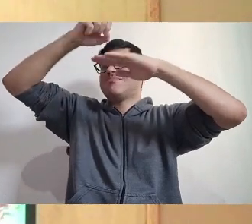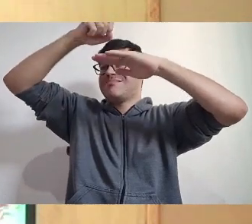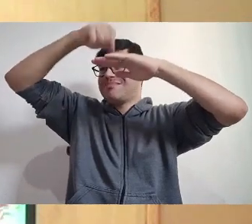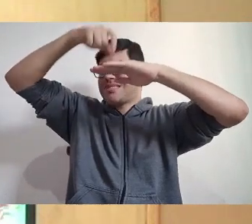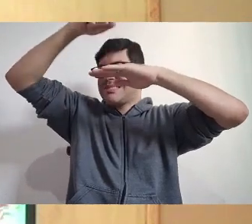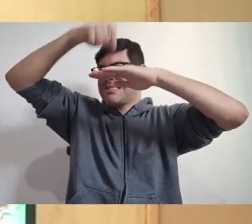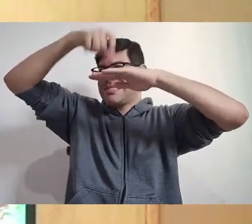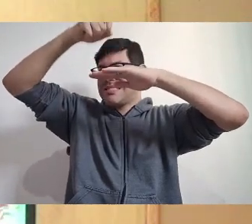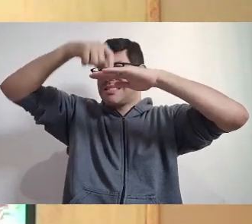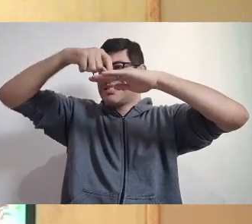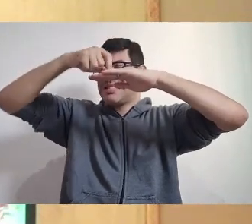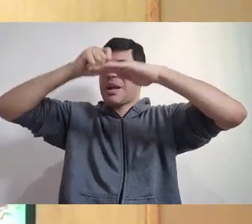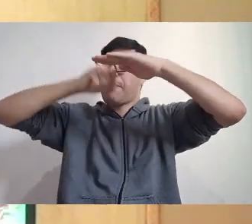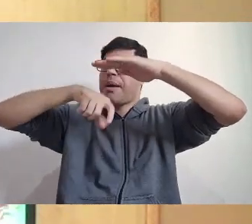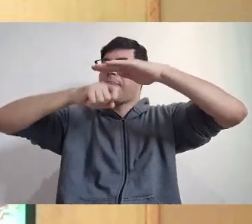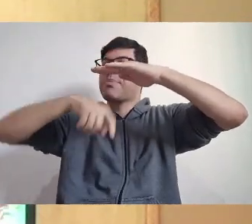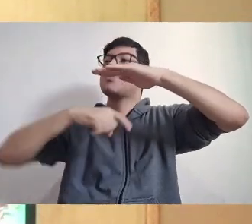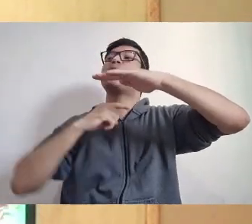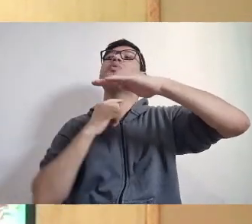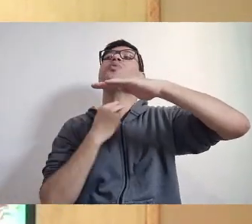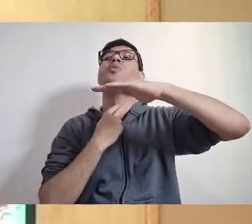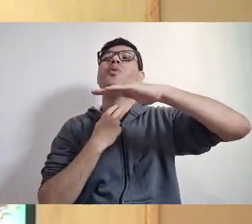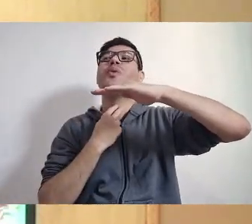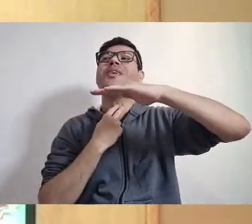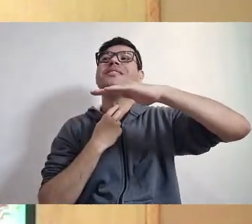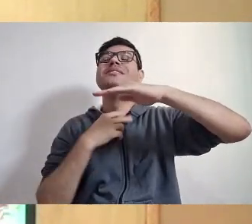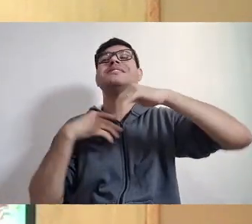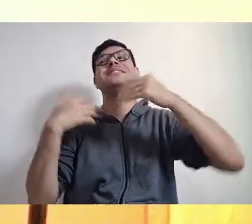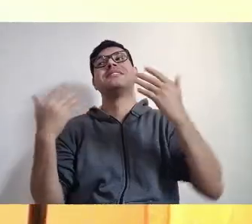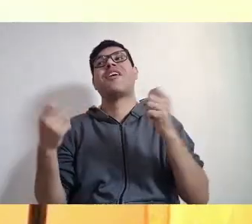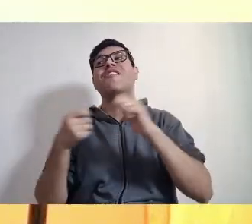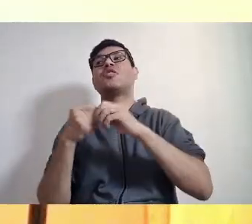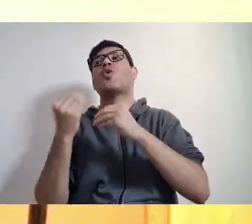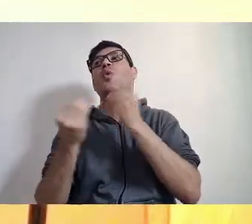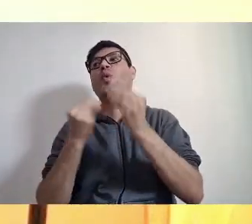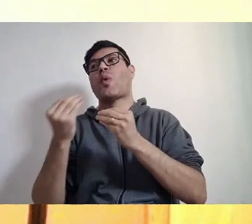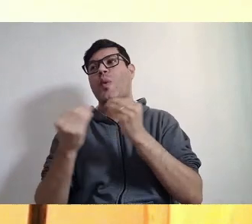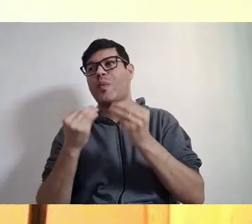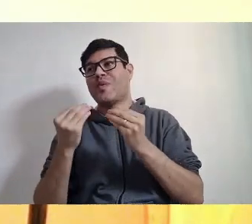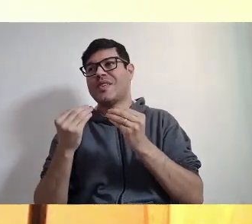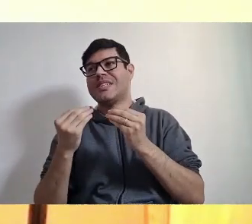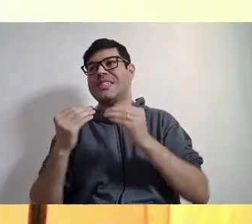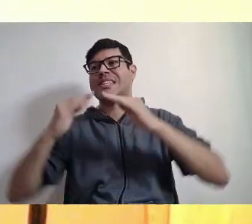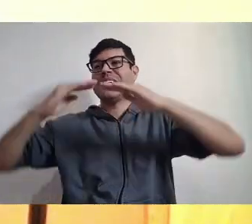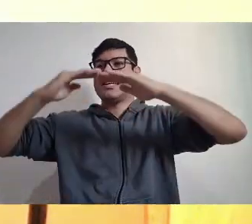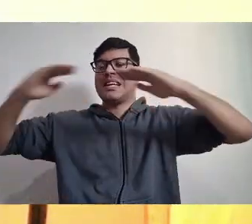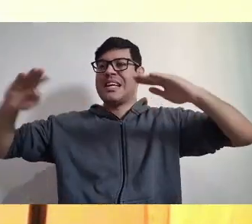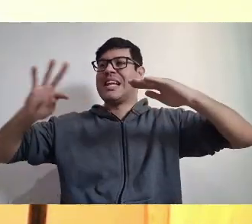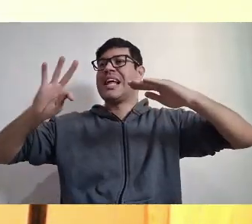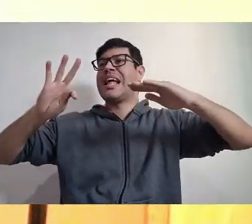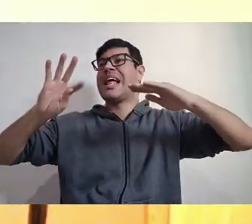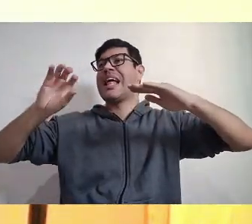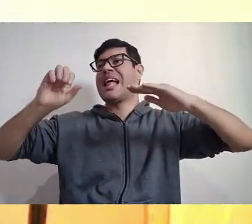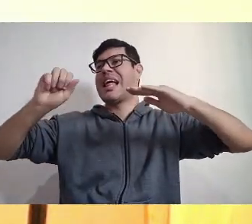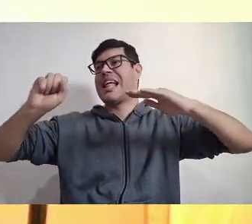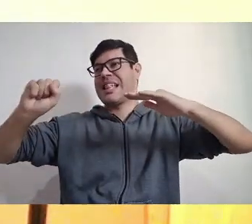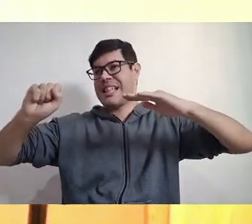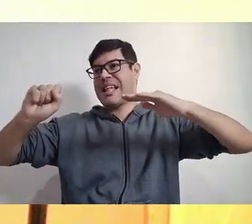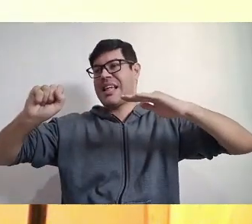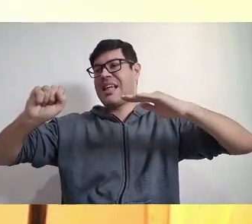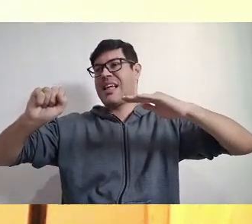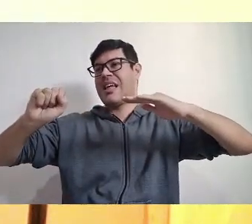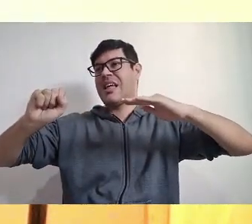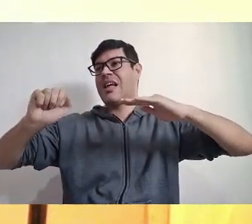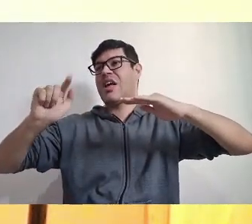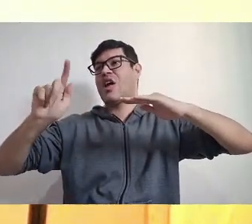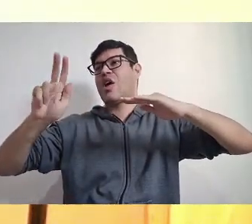continuou chovendo. O que foi feito? Telhado com aquelas telhas taguá. Certo. É um telhado que não